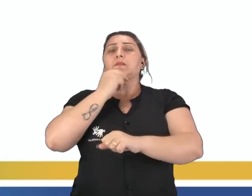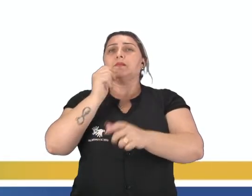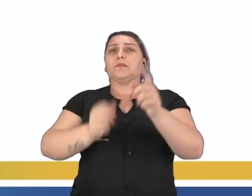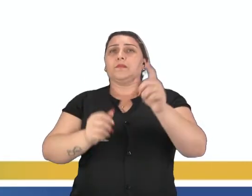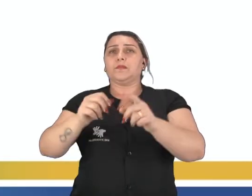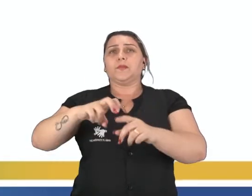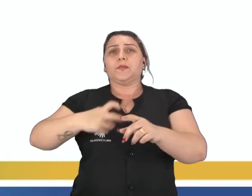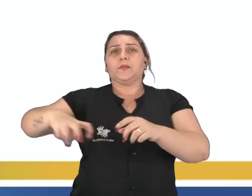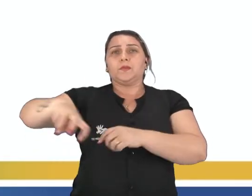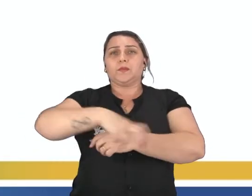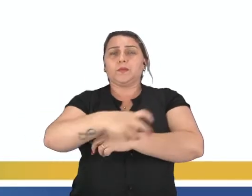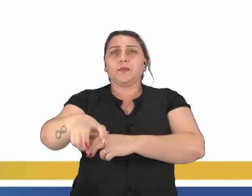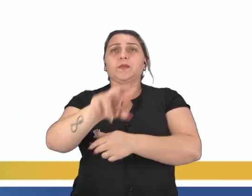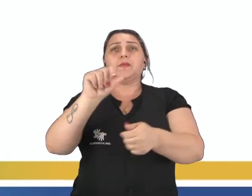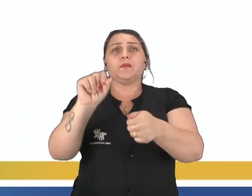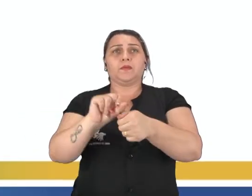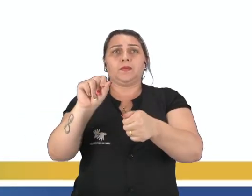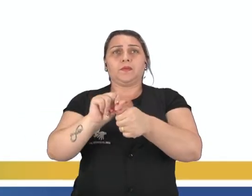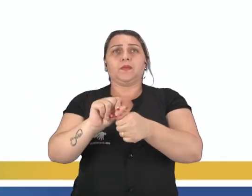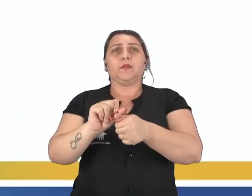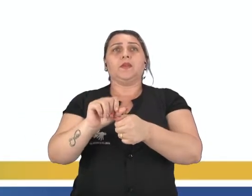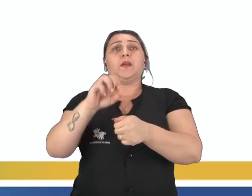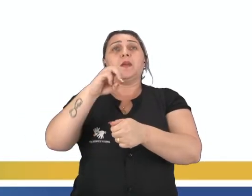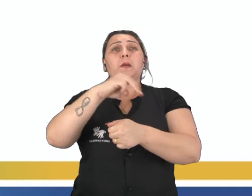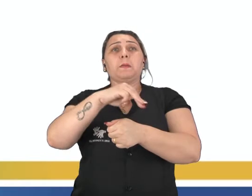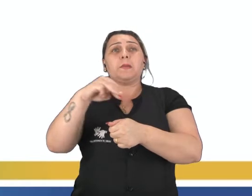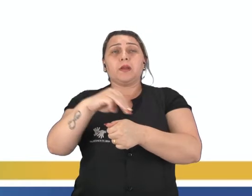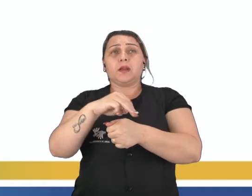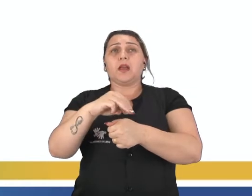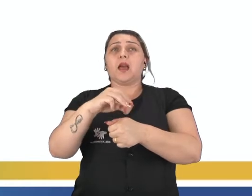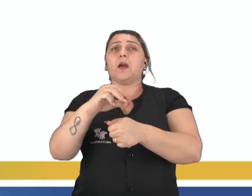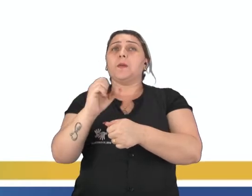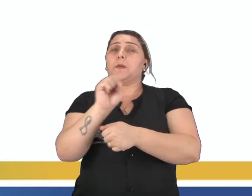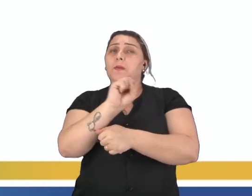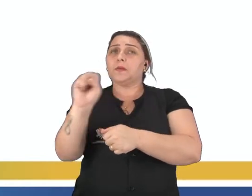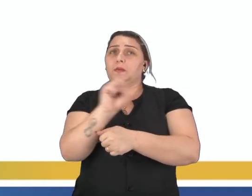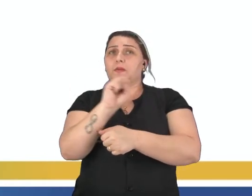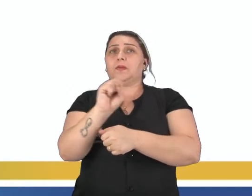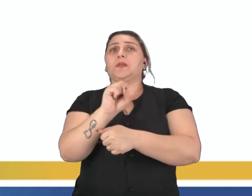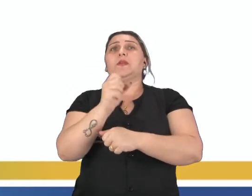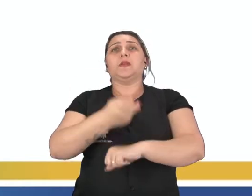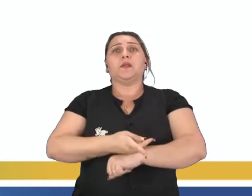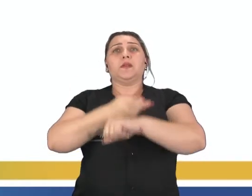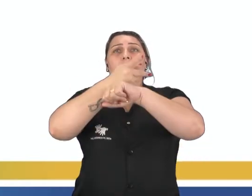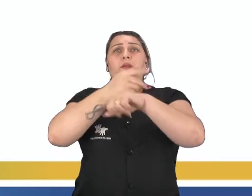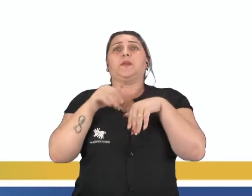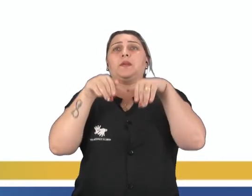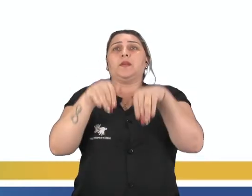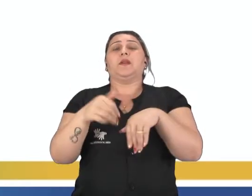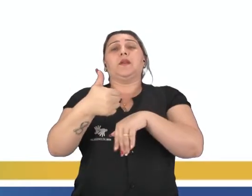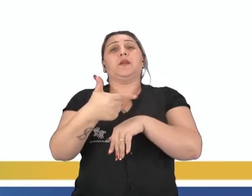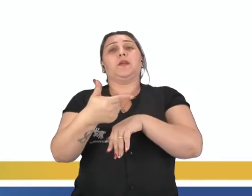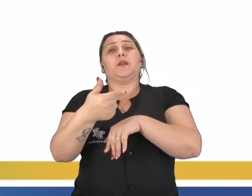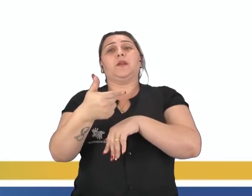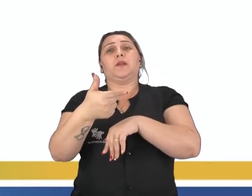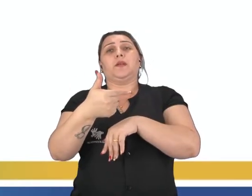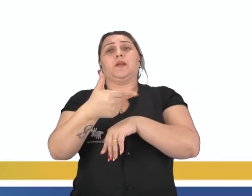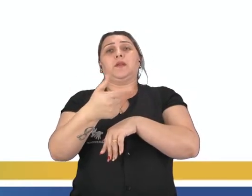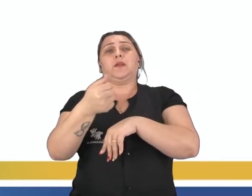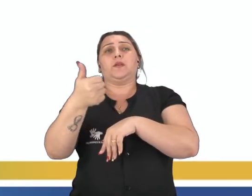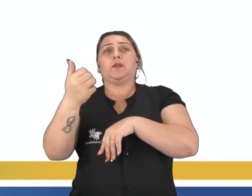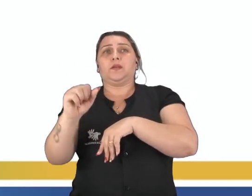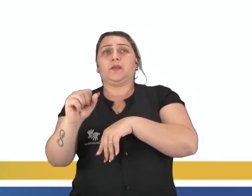na pista é feito com precisão de milésimos de segundo. No Grande Prêmio da Austrália, em 2018, o